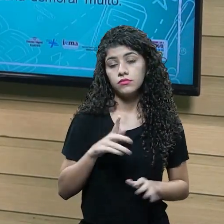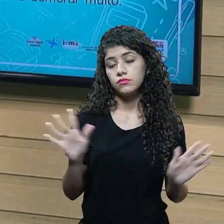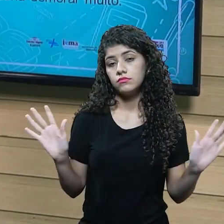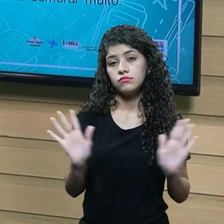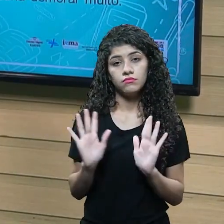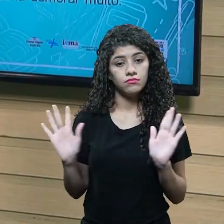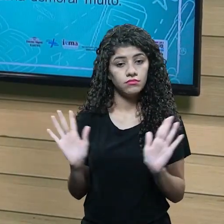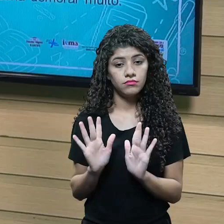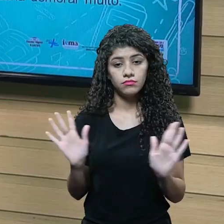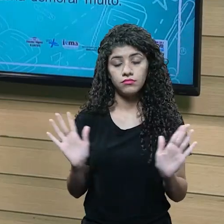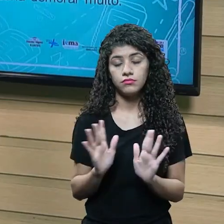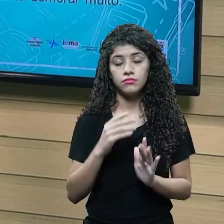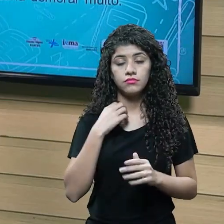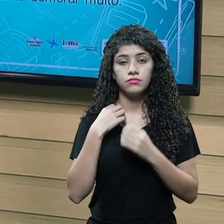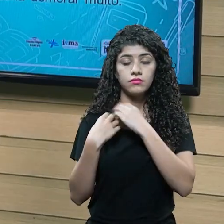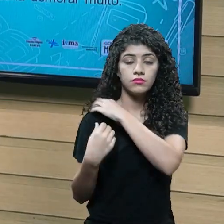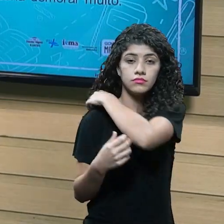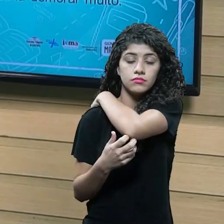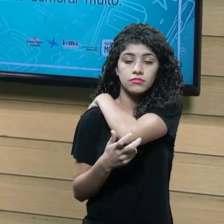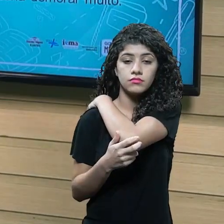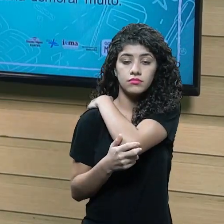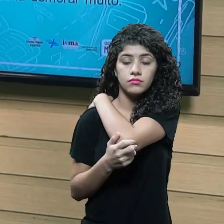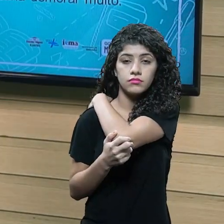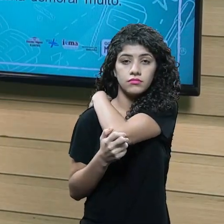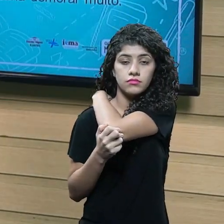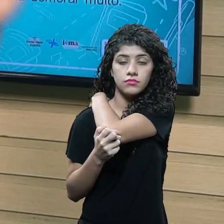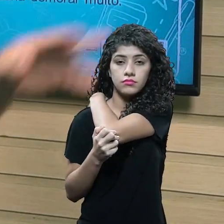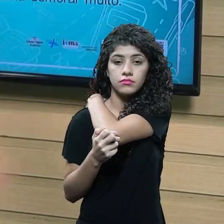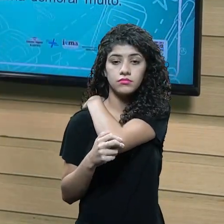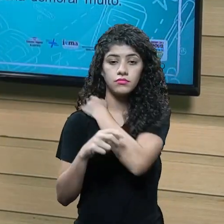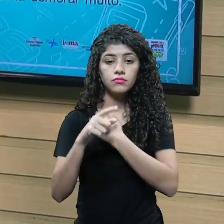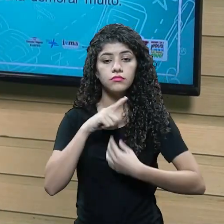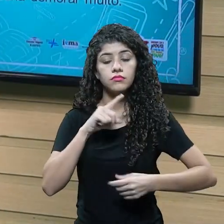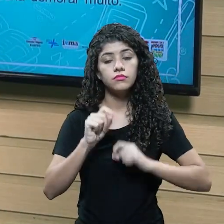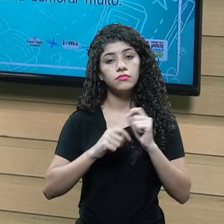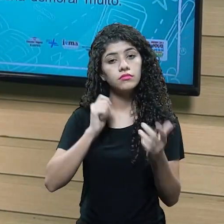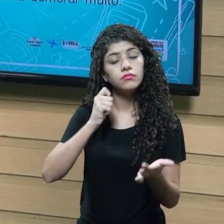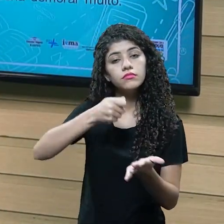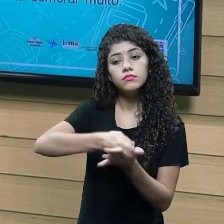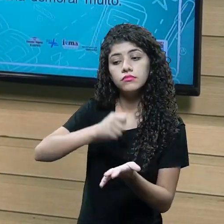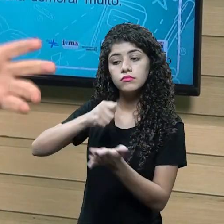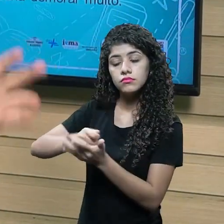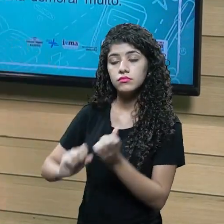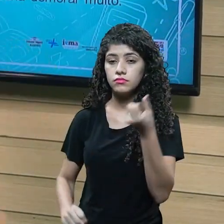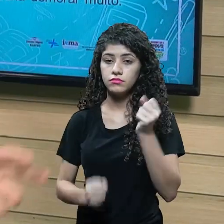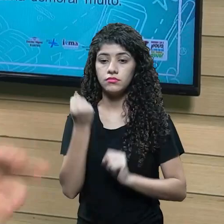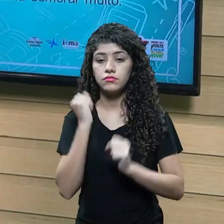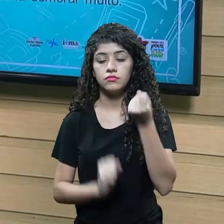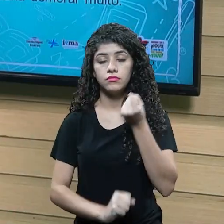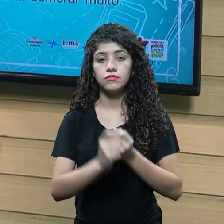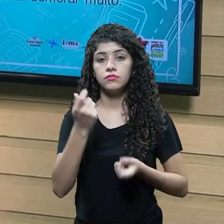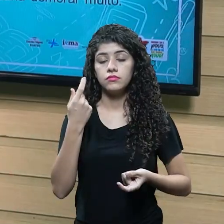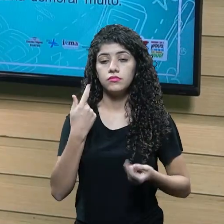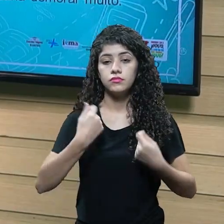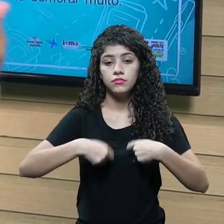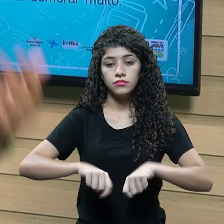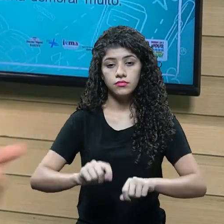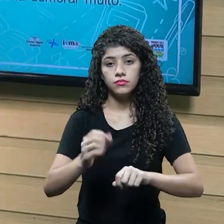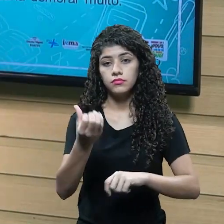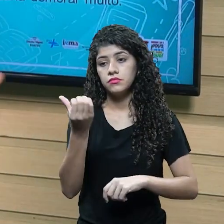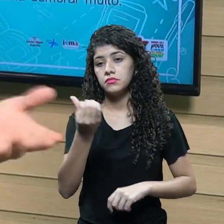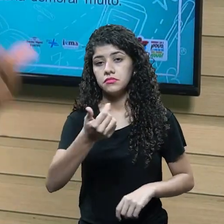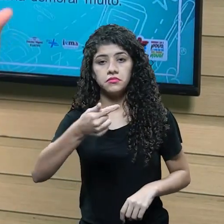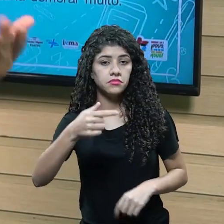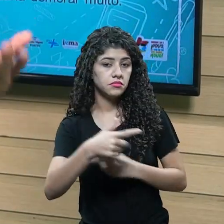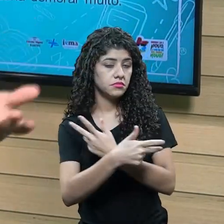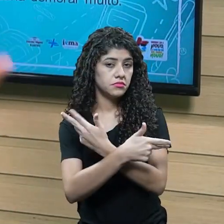um comércio atacadista. E se eu tivesse, como comércio varejista, comprar da indústria, eu teria que entrar em contato no mínimo com mais 6, 7 indústrias